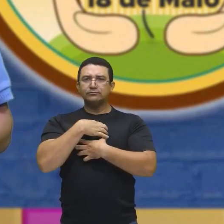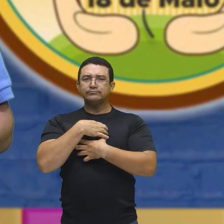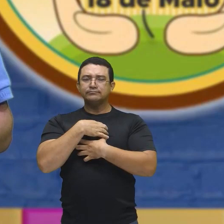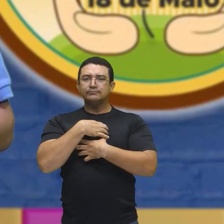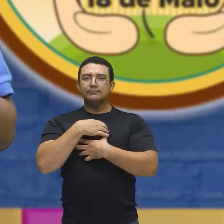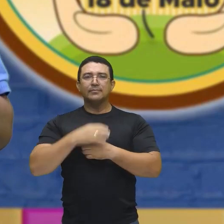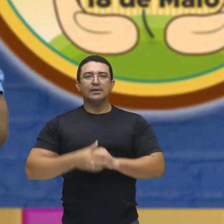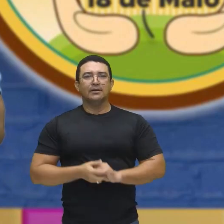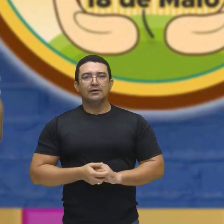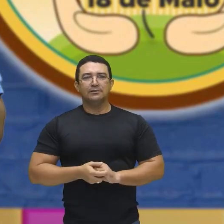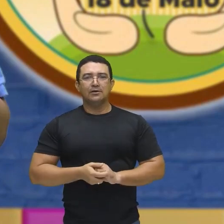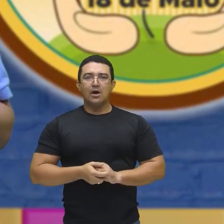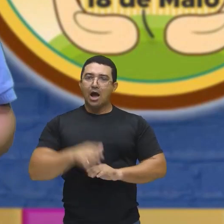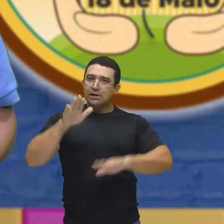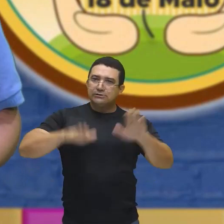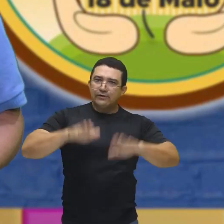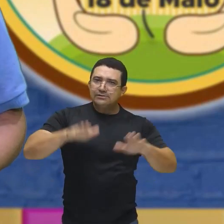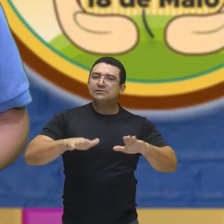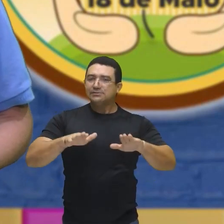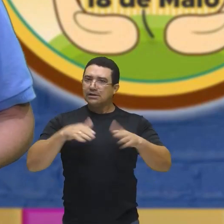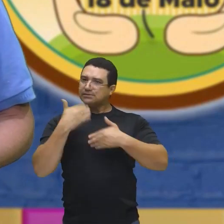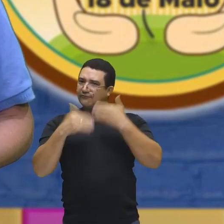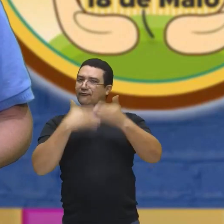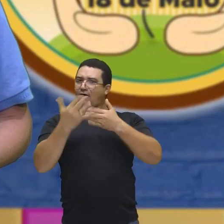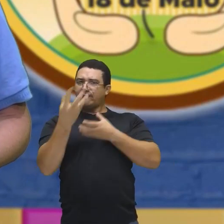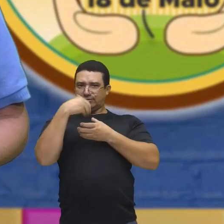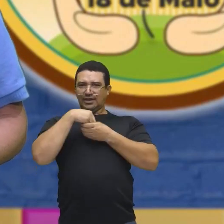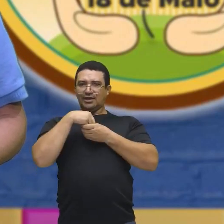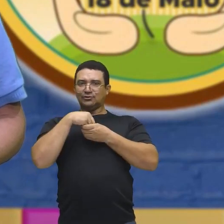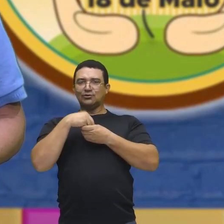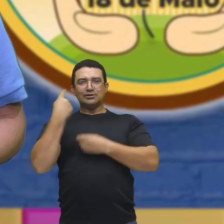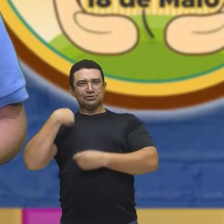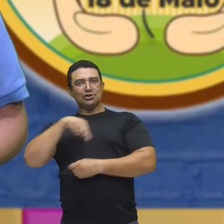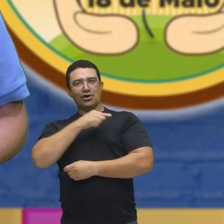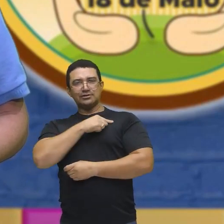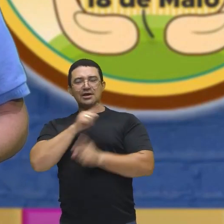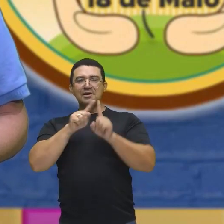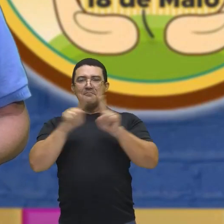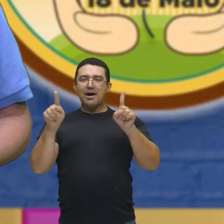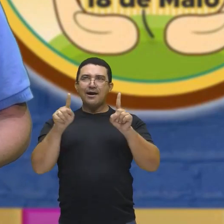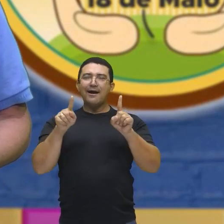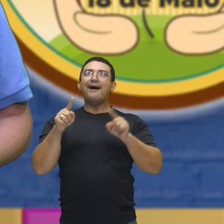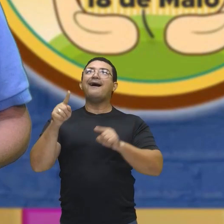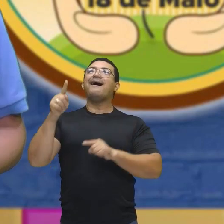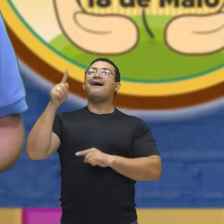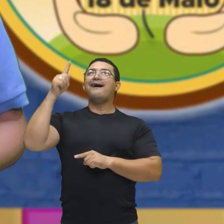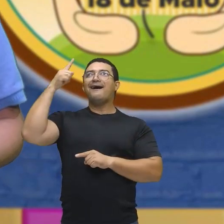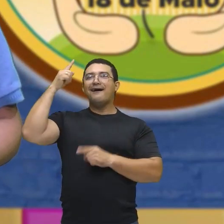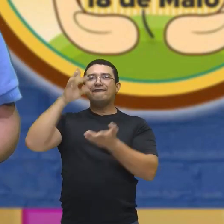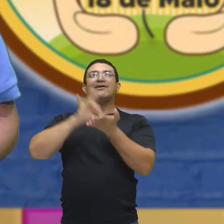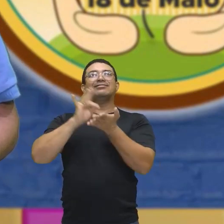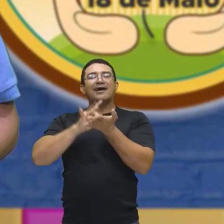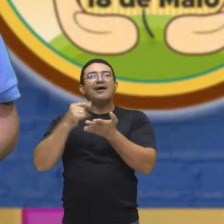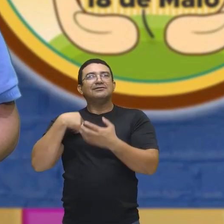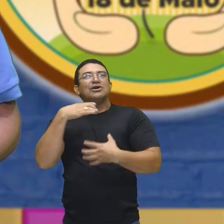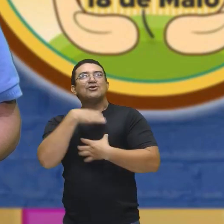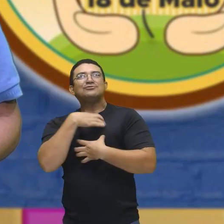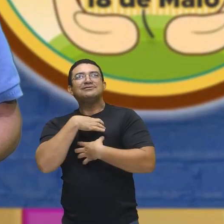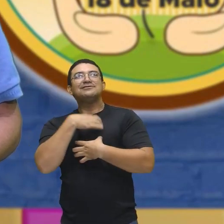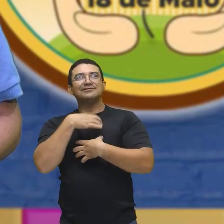é desenvolvida, às vezes nós nem percebemos. Mas quando nós começamos a falar, opa, eu sinto isso. Oh, eu